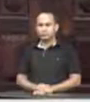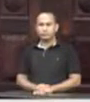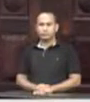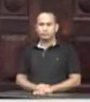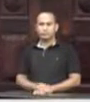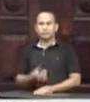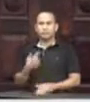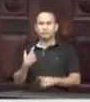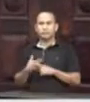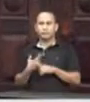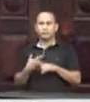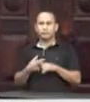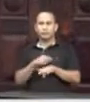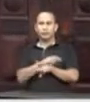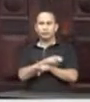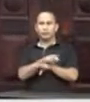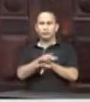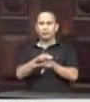Porque